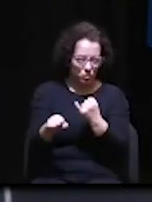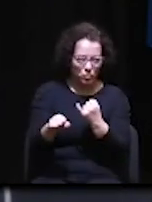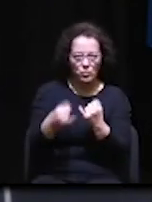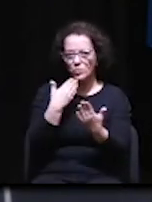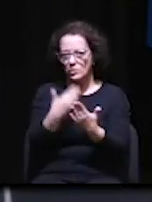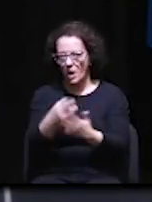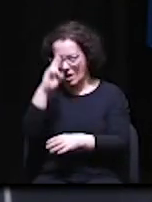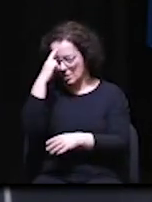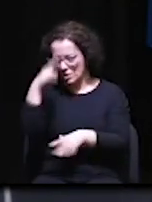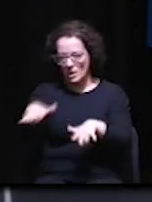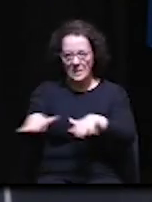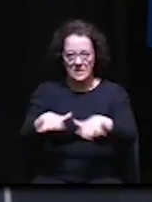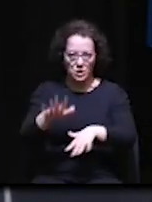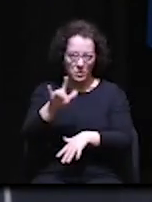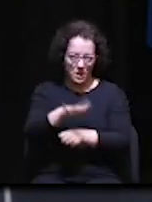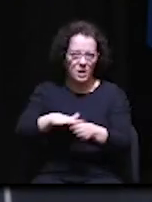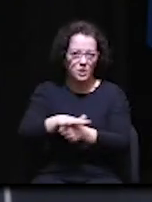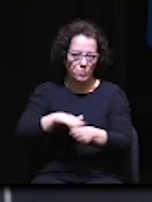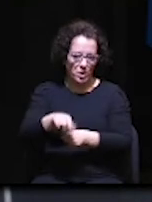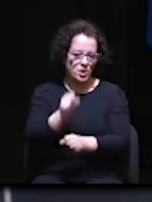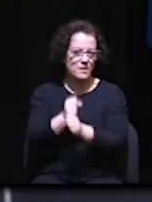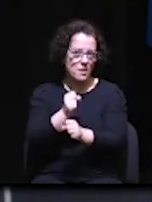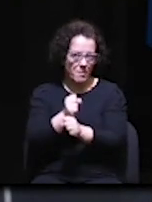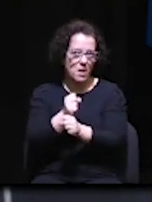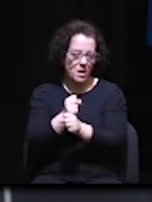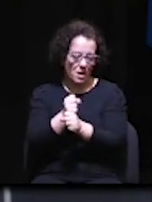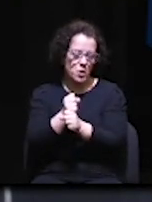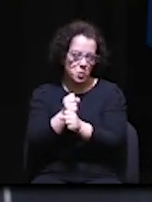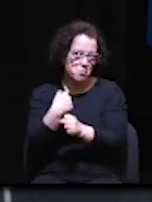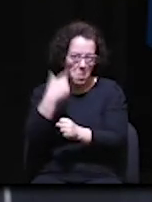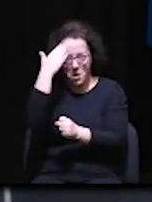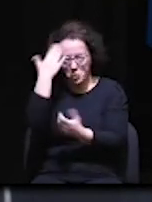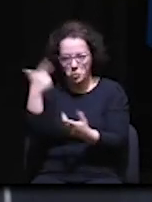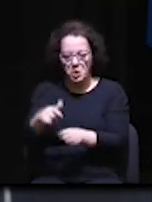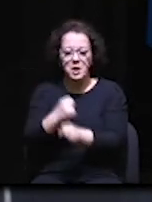reforço da resiliência sísmica em Lisboa, um trabalho que, salvo erro,